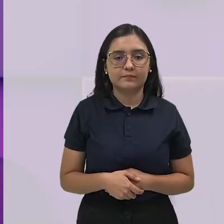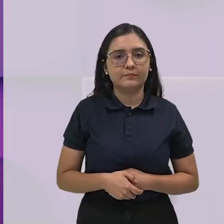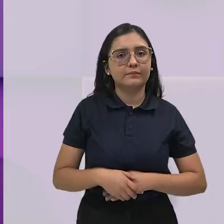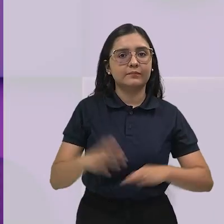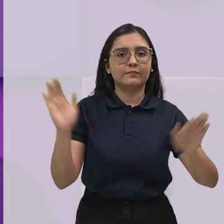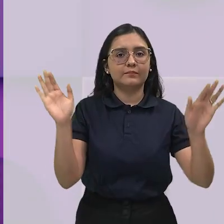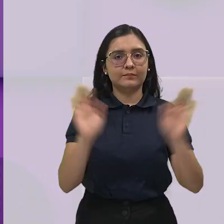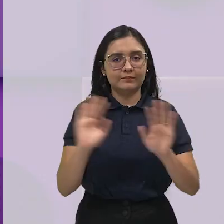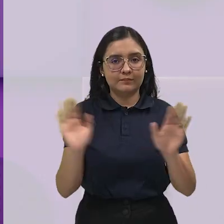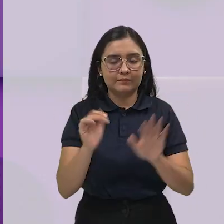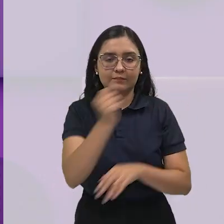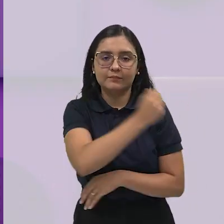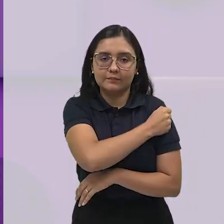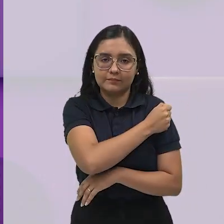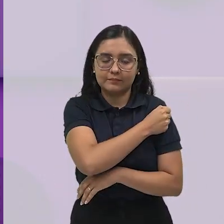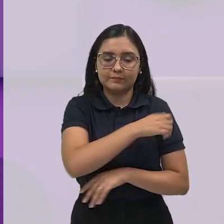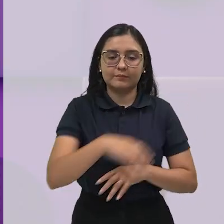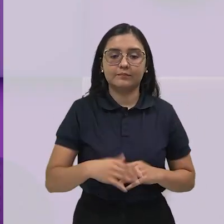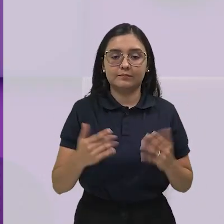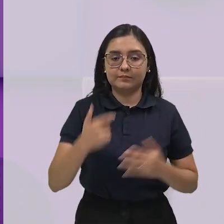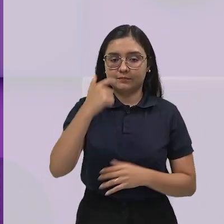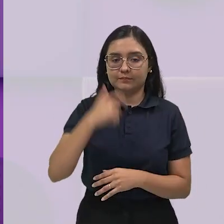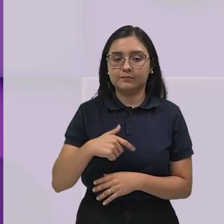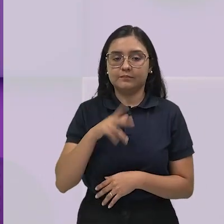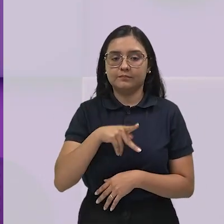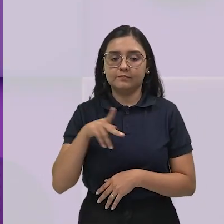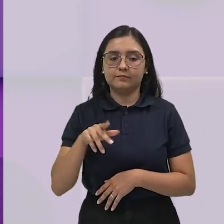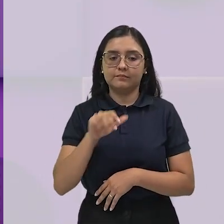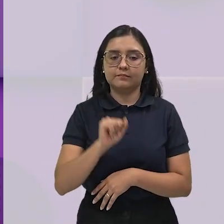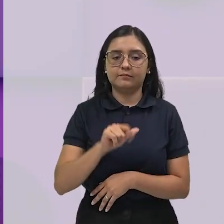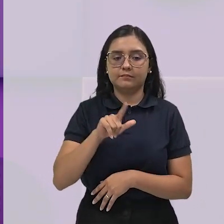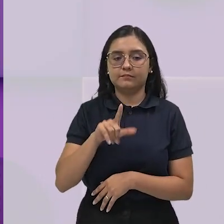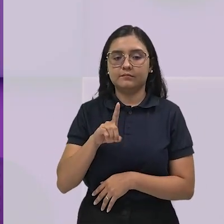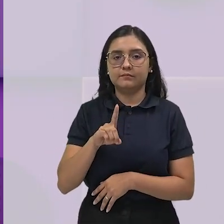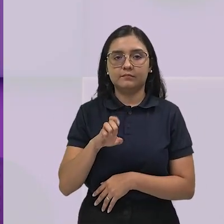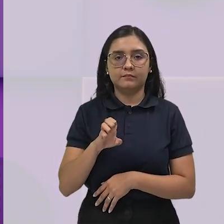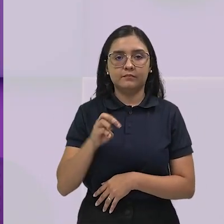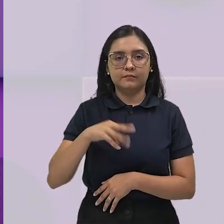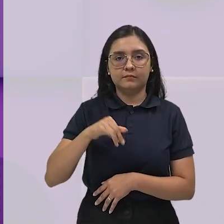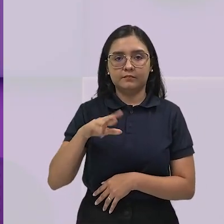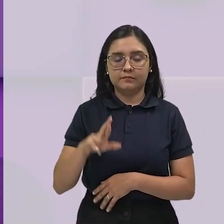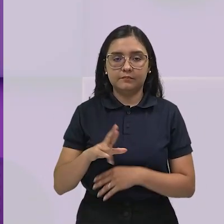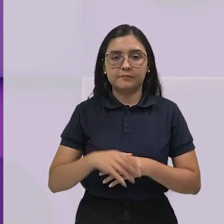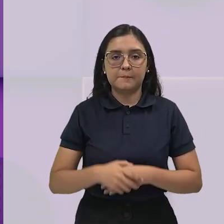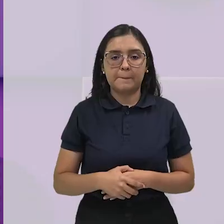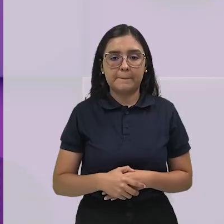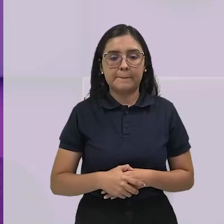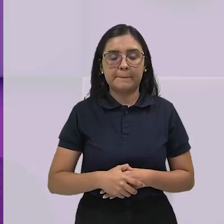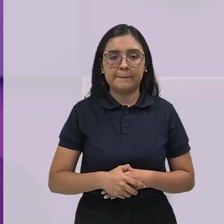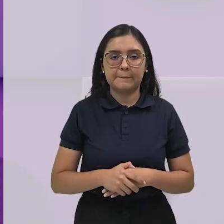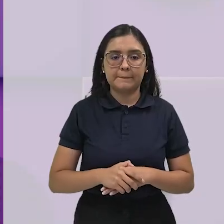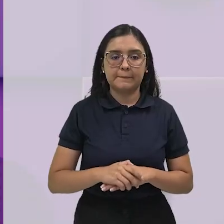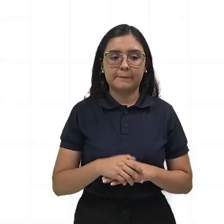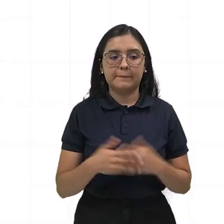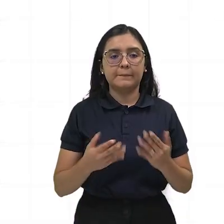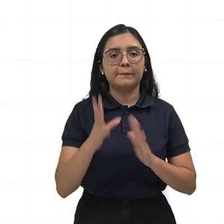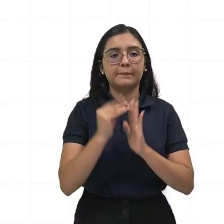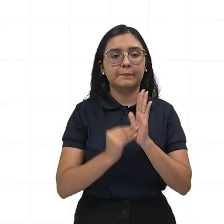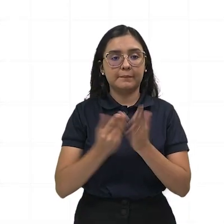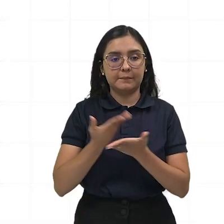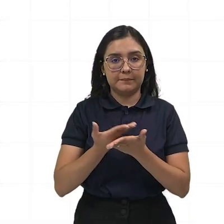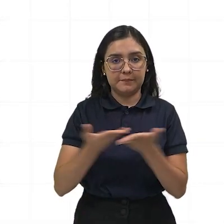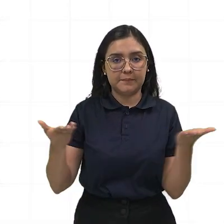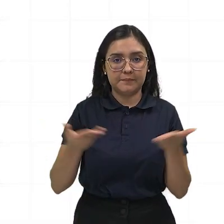meu povo do oitavo aninho. Eu sou o professor Aldemir Malveira. O que temos hoje?